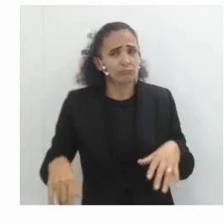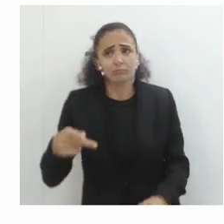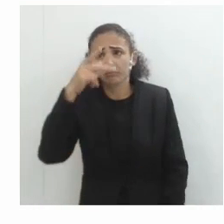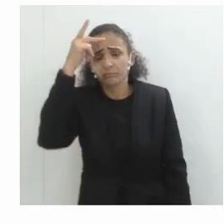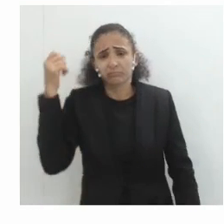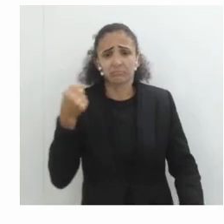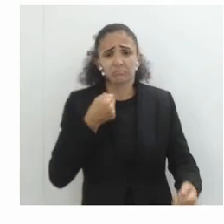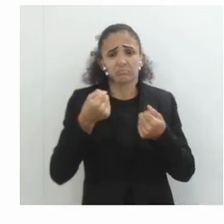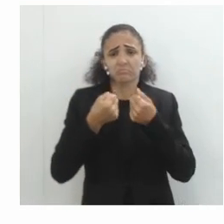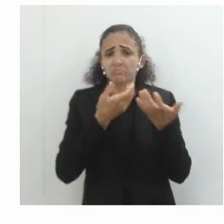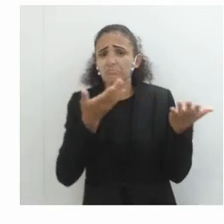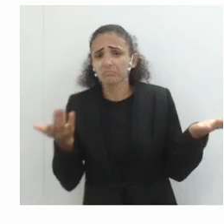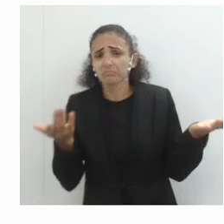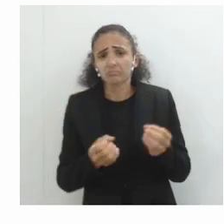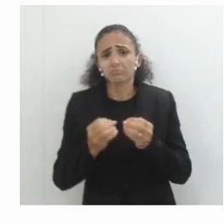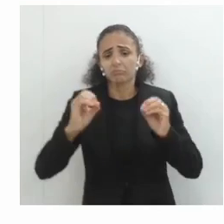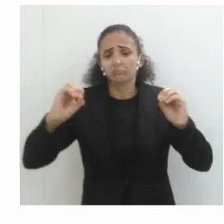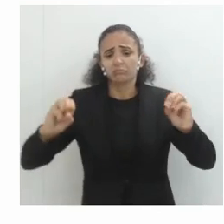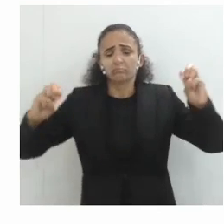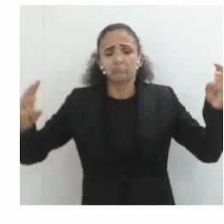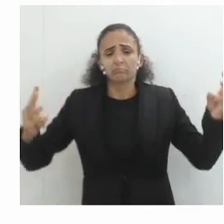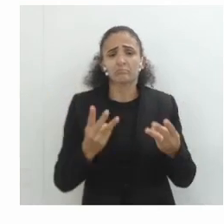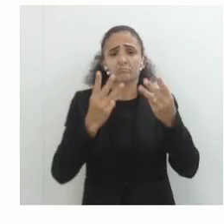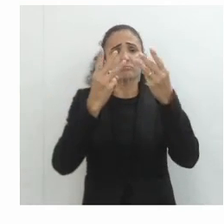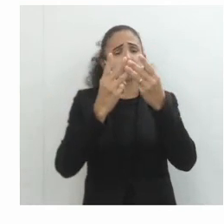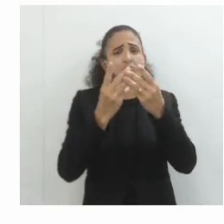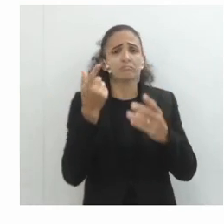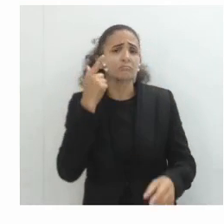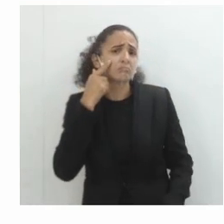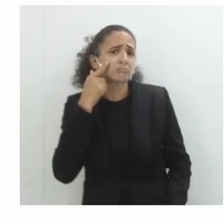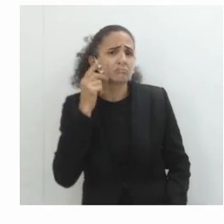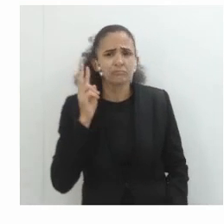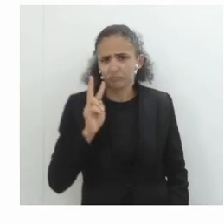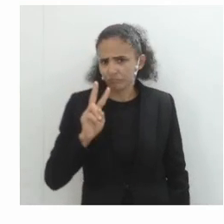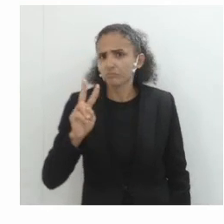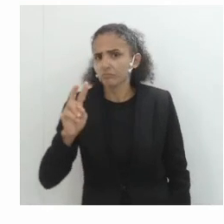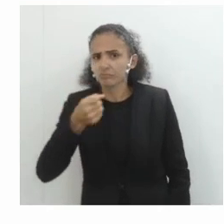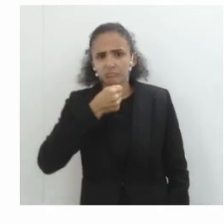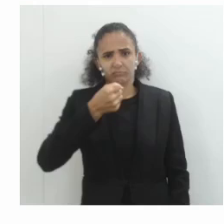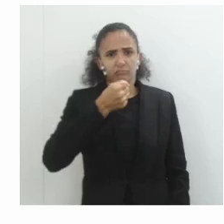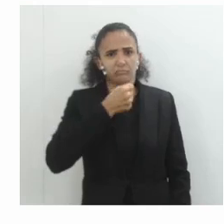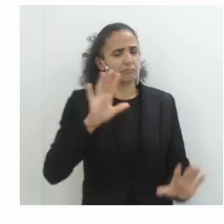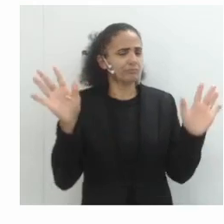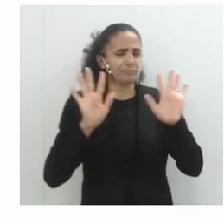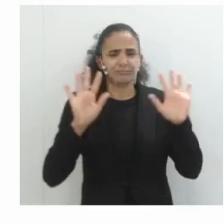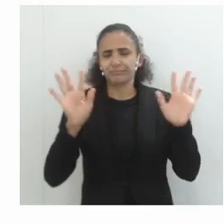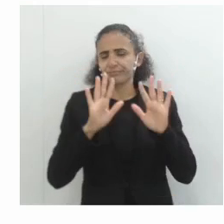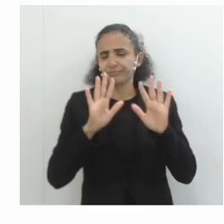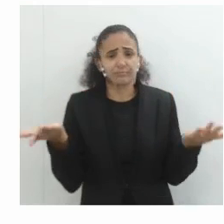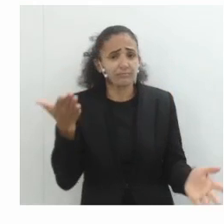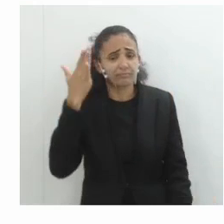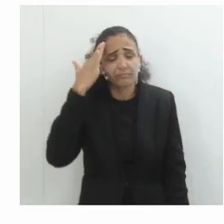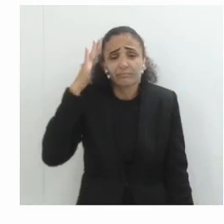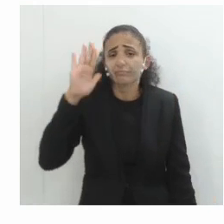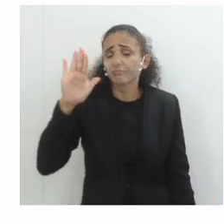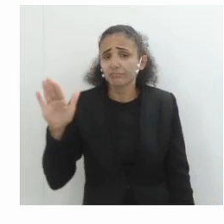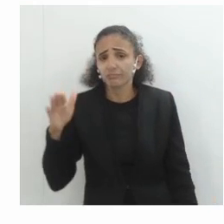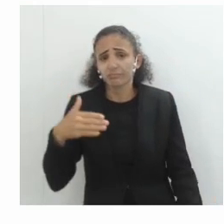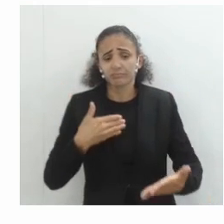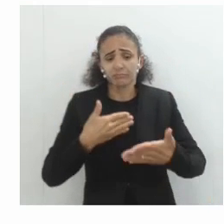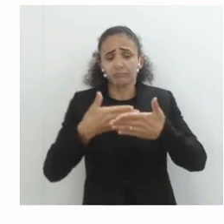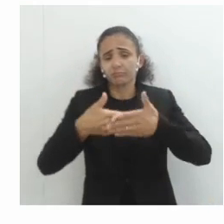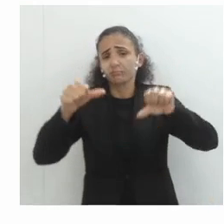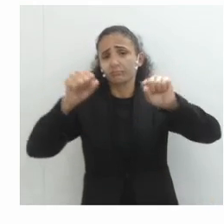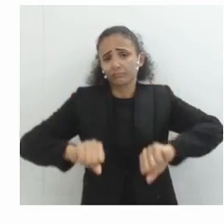mídia, até mesmo pela ONU, que a gente nem vê nos telejornais. A gente passa despercebido. E essa crise,